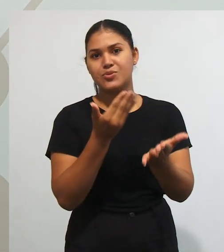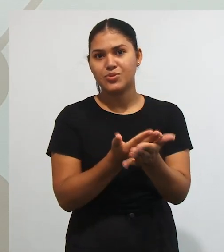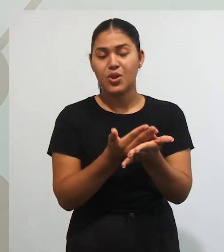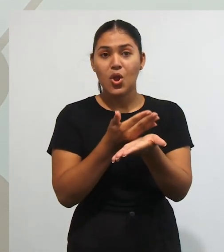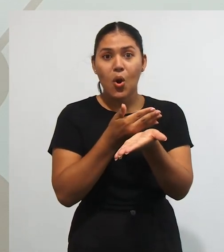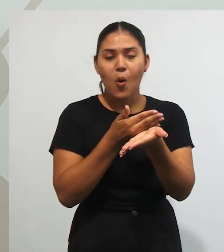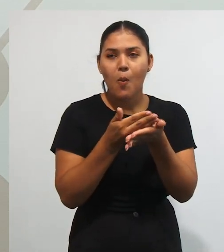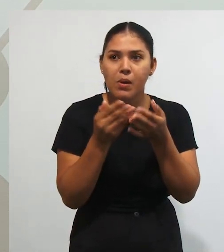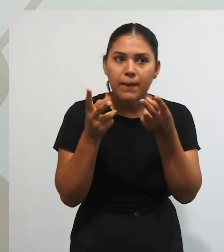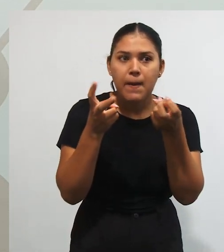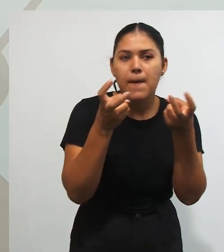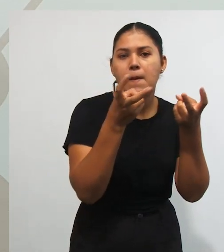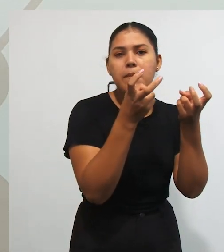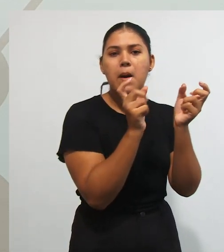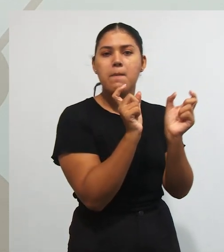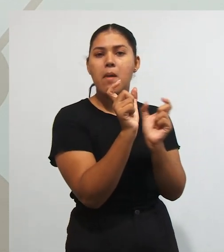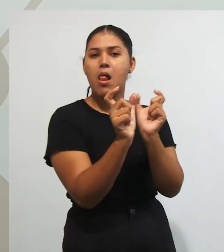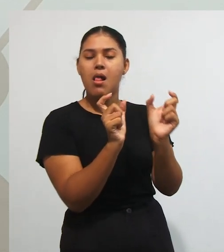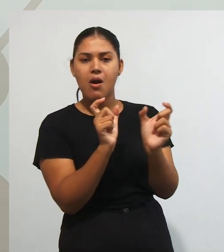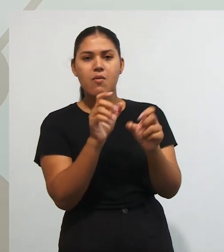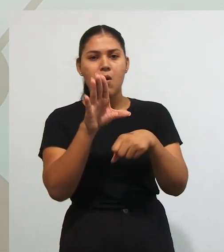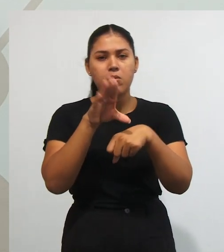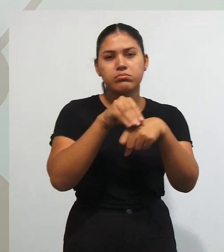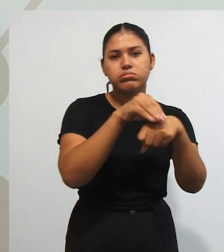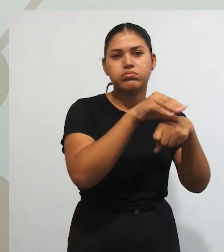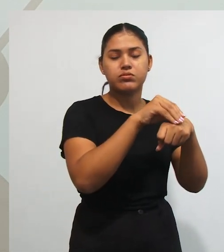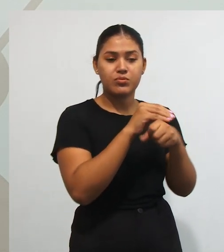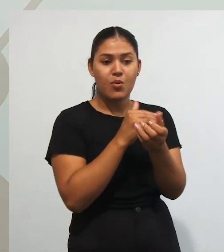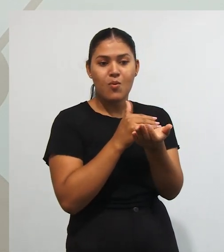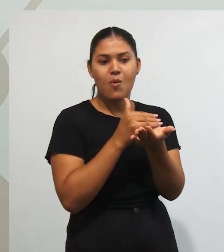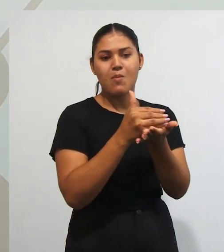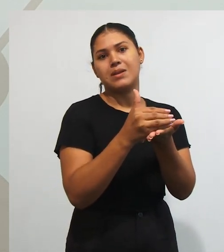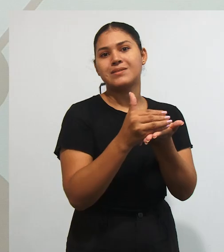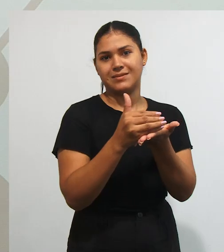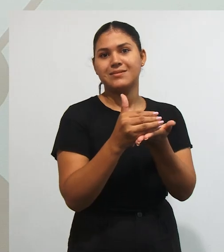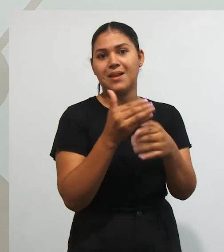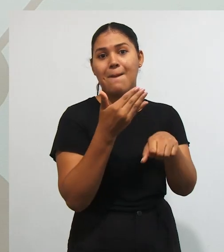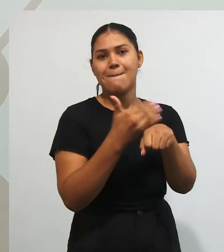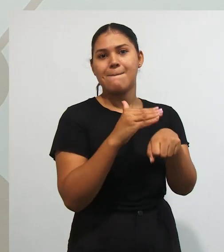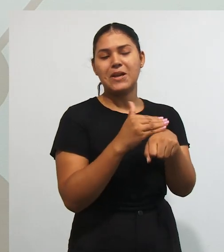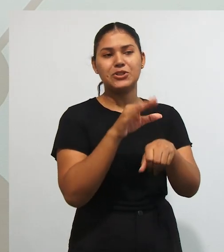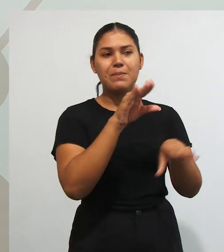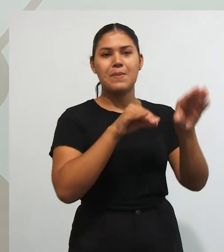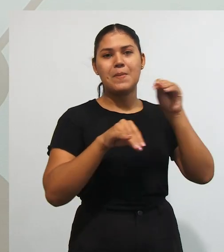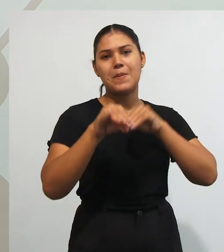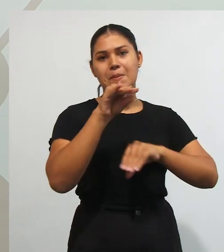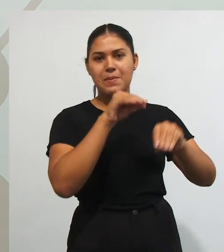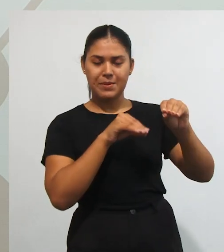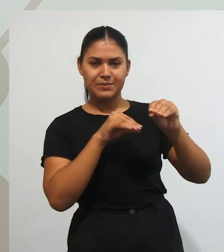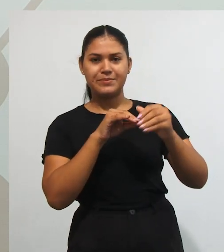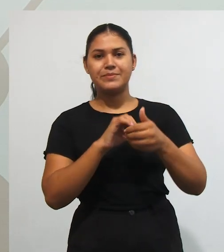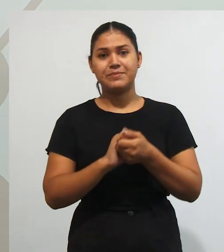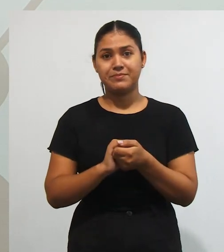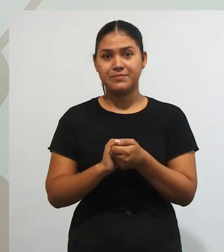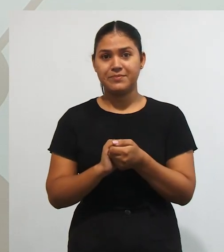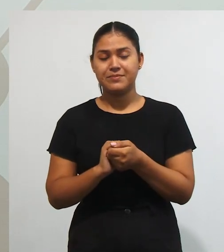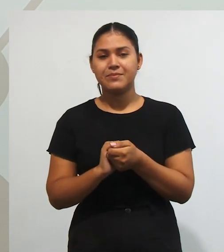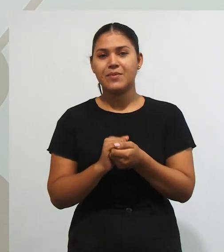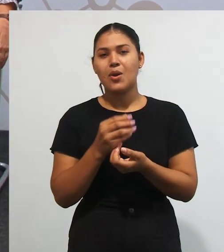amplia, e em se ampliando, se dá o processo de alfabetização. Costumamos falar que é